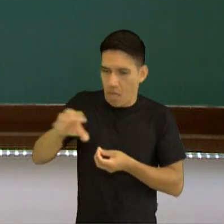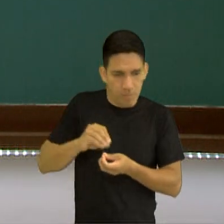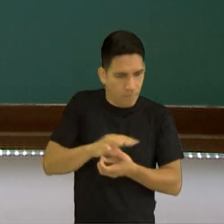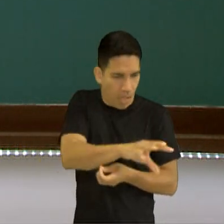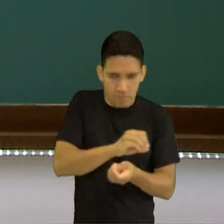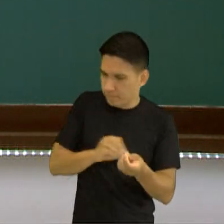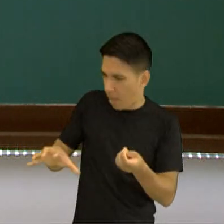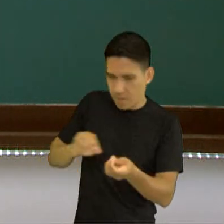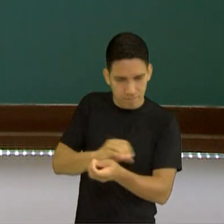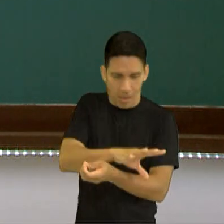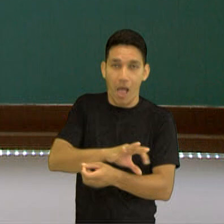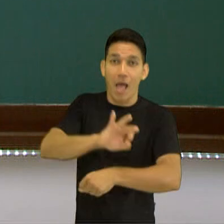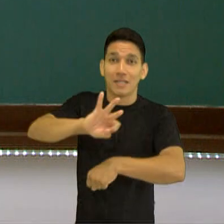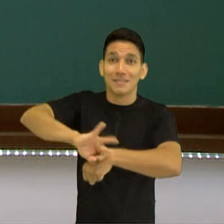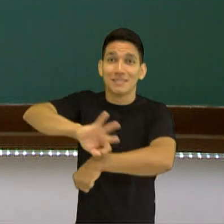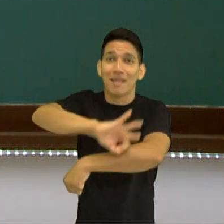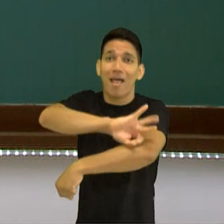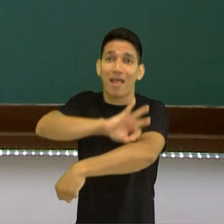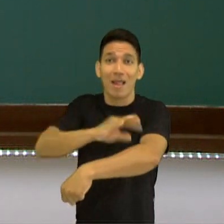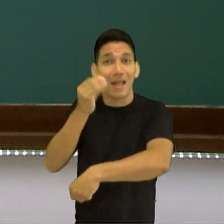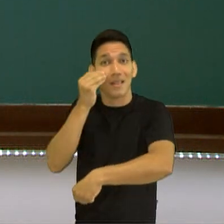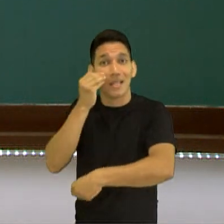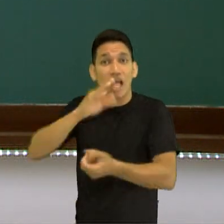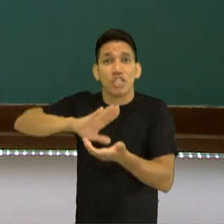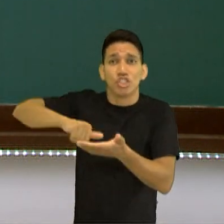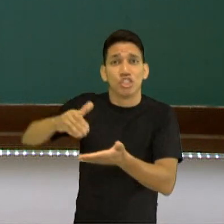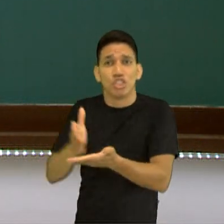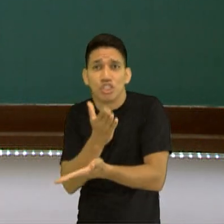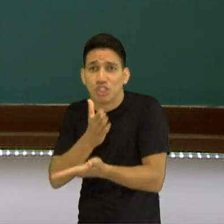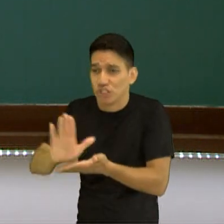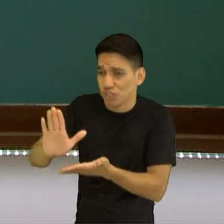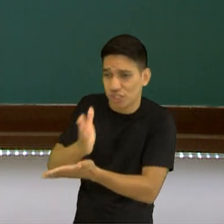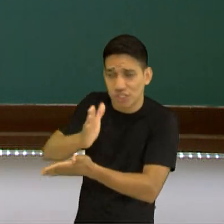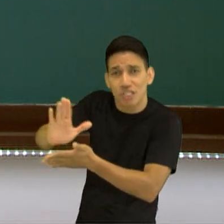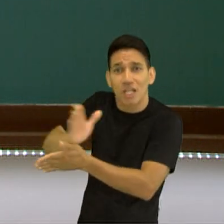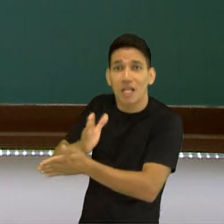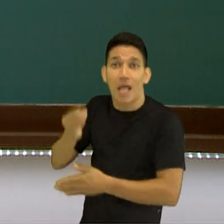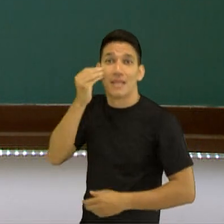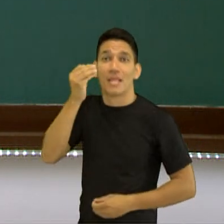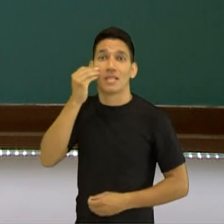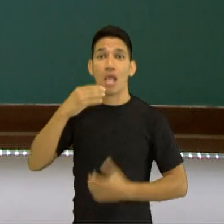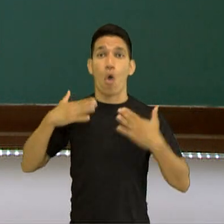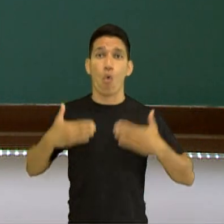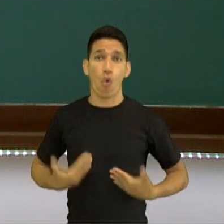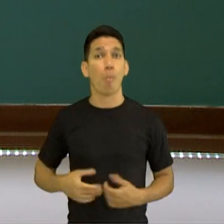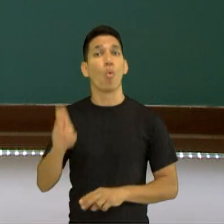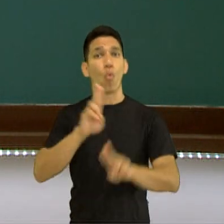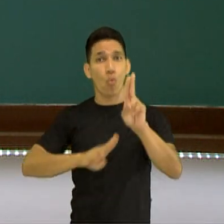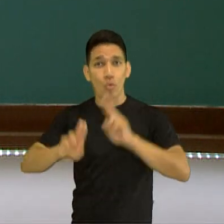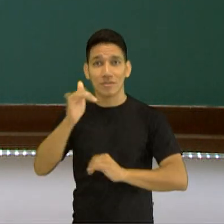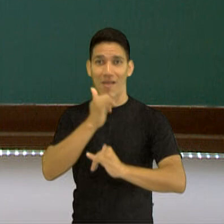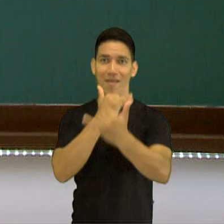elas utilizem. Vai tentar tirar da corrente sanguínea para que o corpo use essa energia.